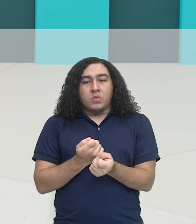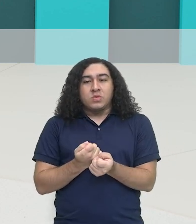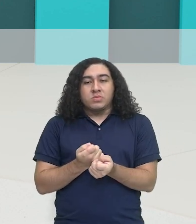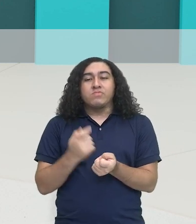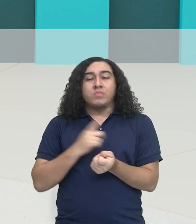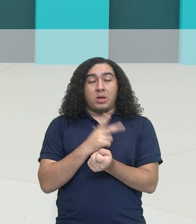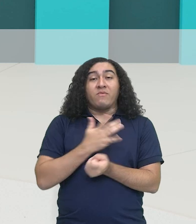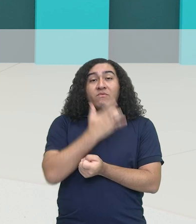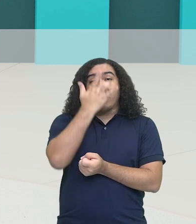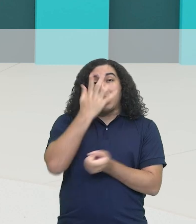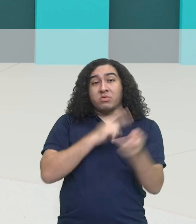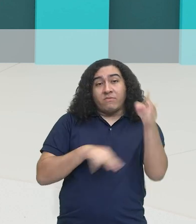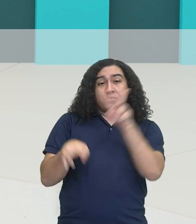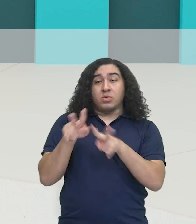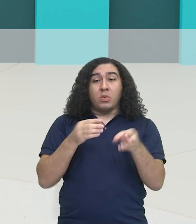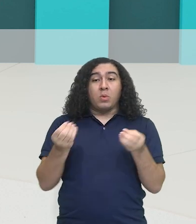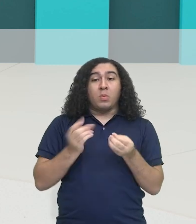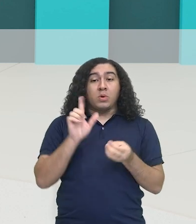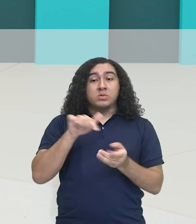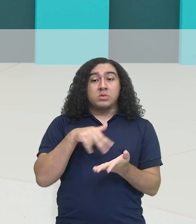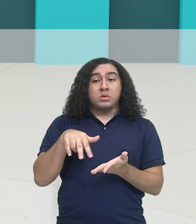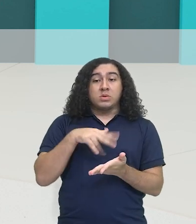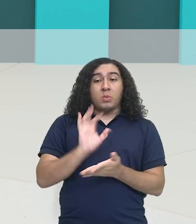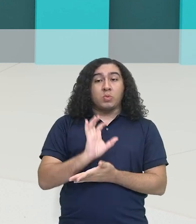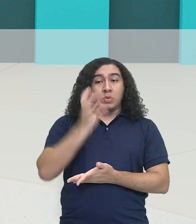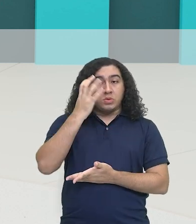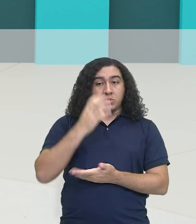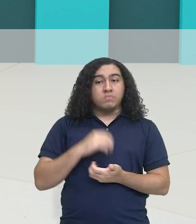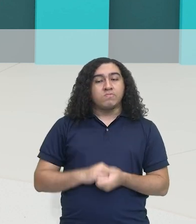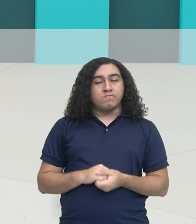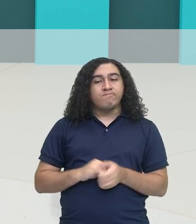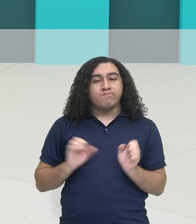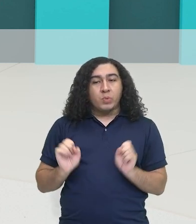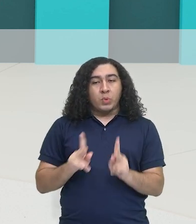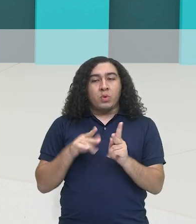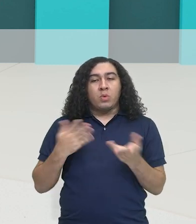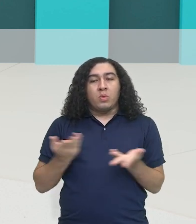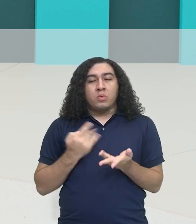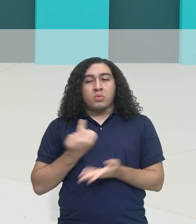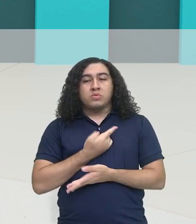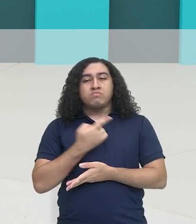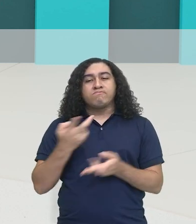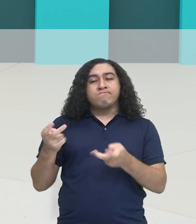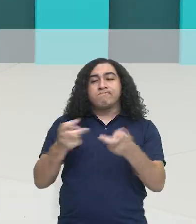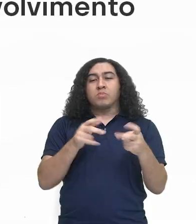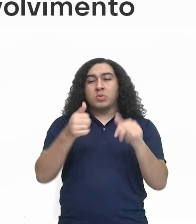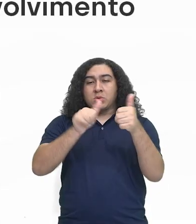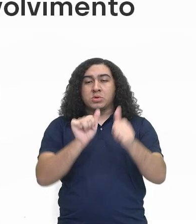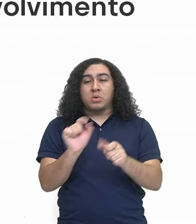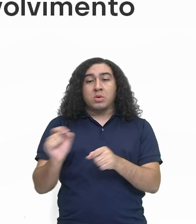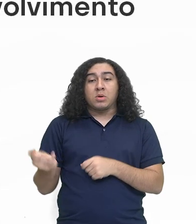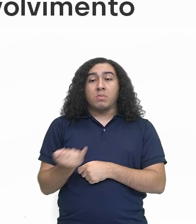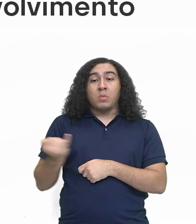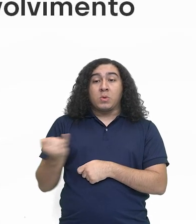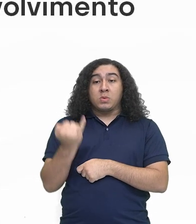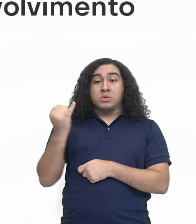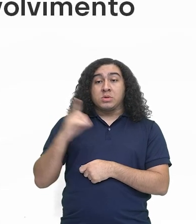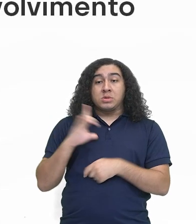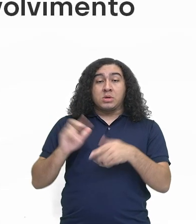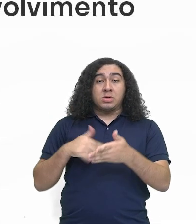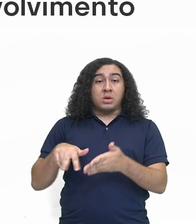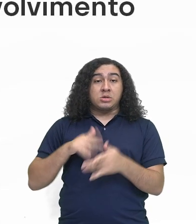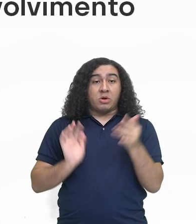de visualizar como é que essas danças acontecem, né? Muito bem, agora vamos ver aqui a importância das danças